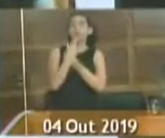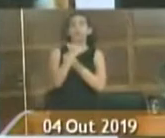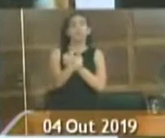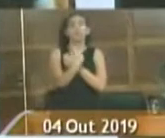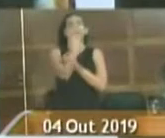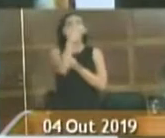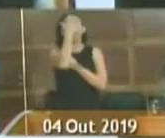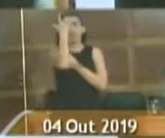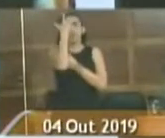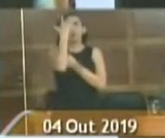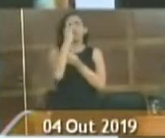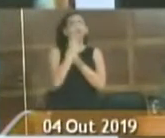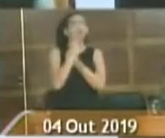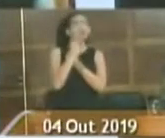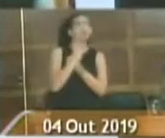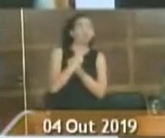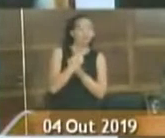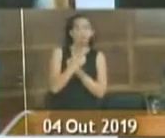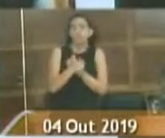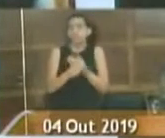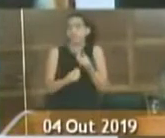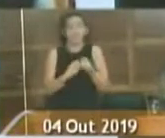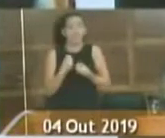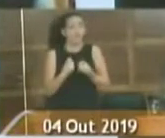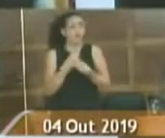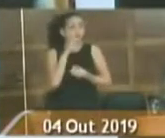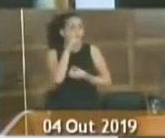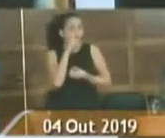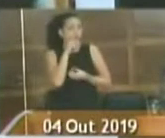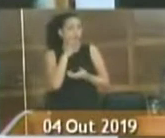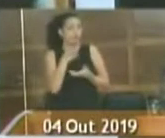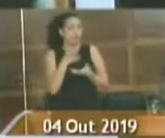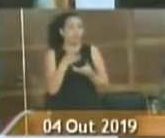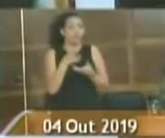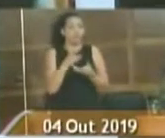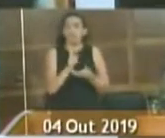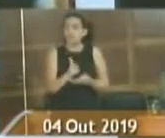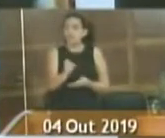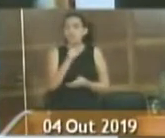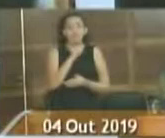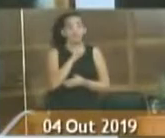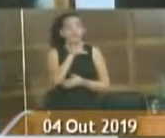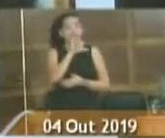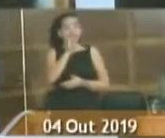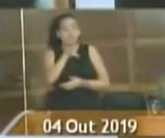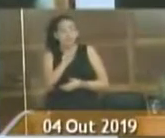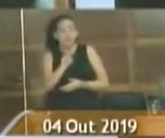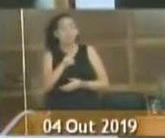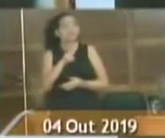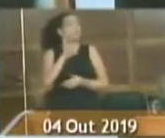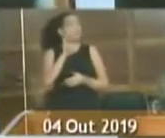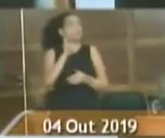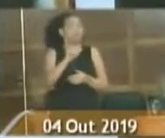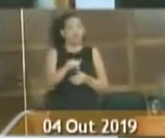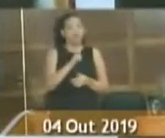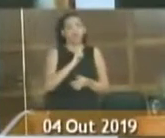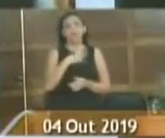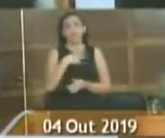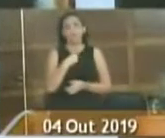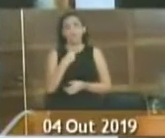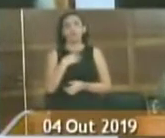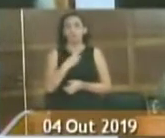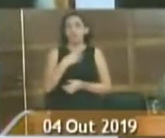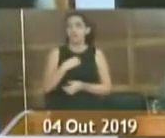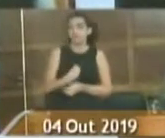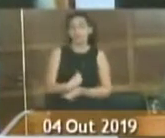possa resguardar eles, né, proteger eles no período de cio. Então, sempre que tiver cio, eles vão cruzar e vão ter filhotes que vão